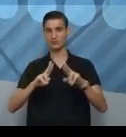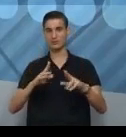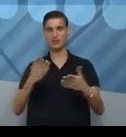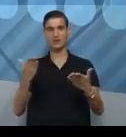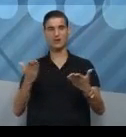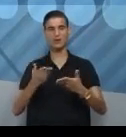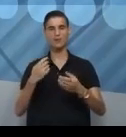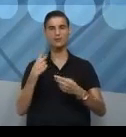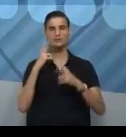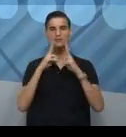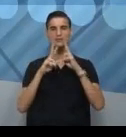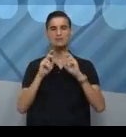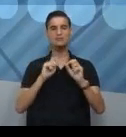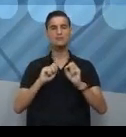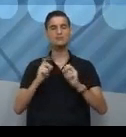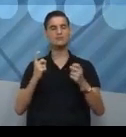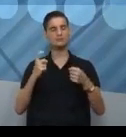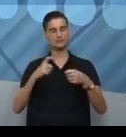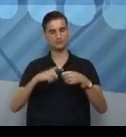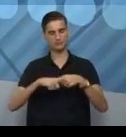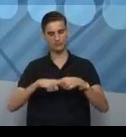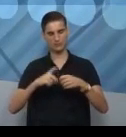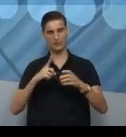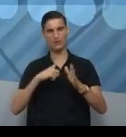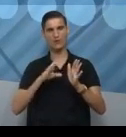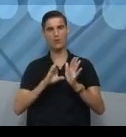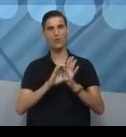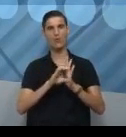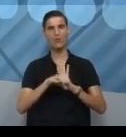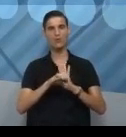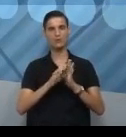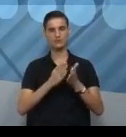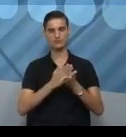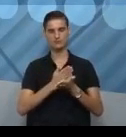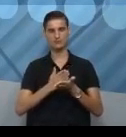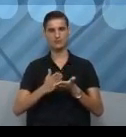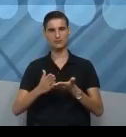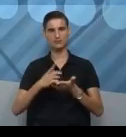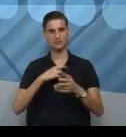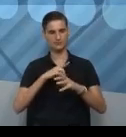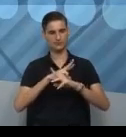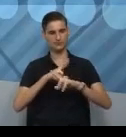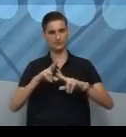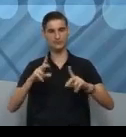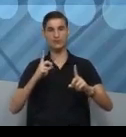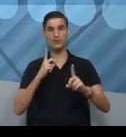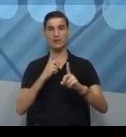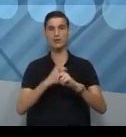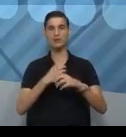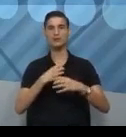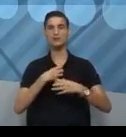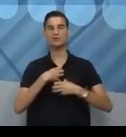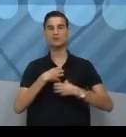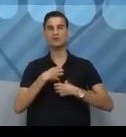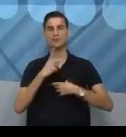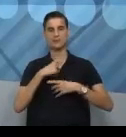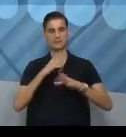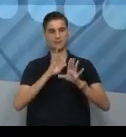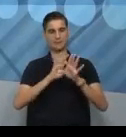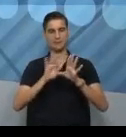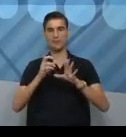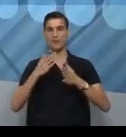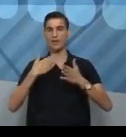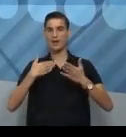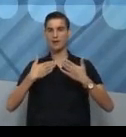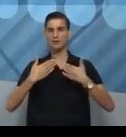E agora nós vamos retomar o conceito de separação de variáveis para encontrar a solução de uma equação do